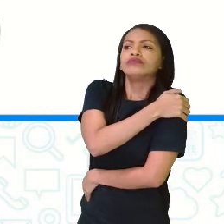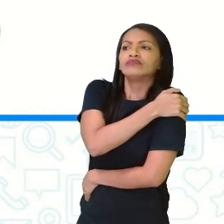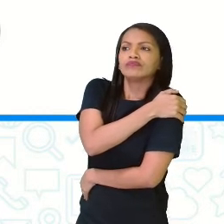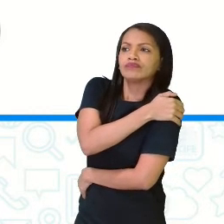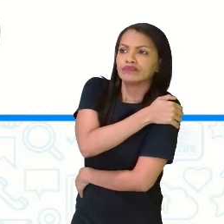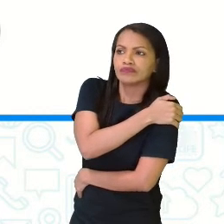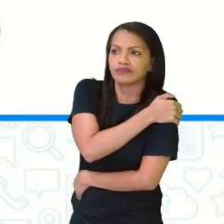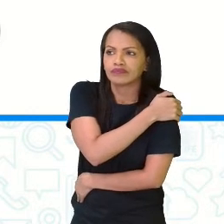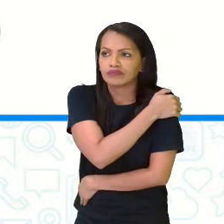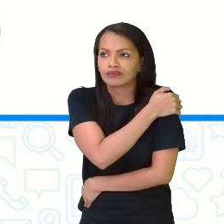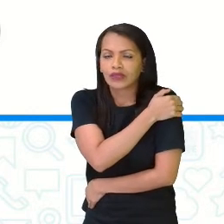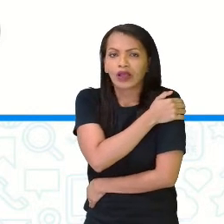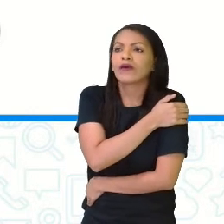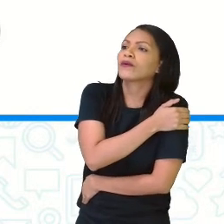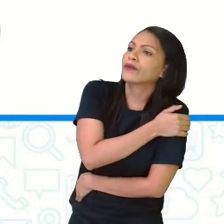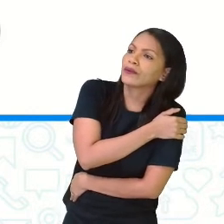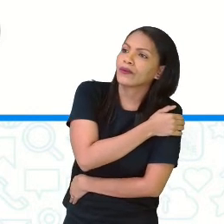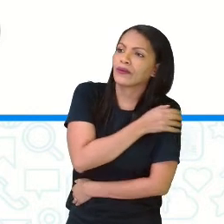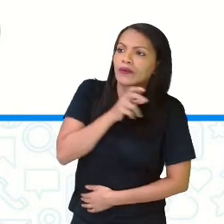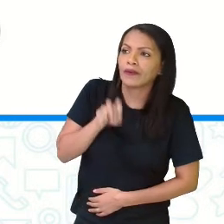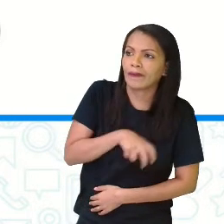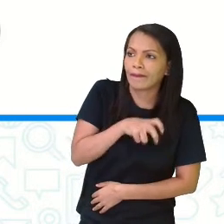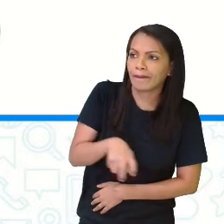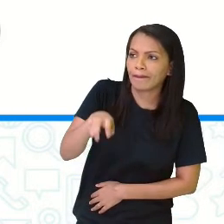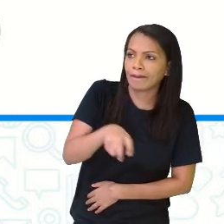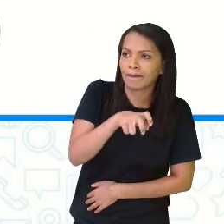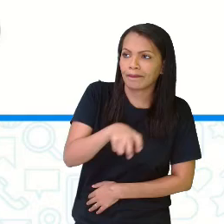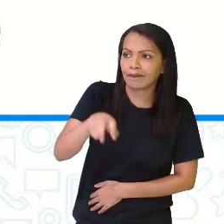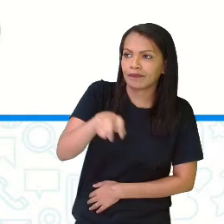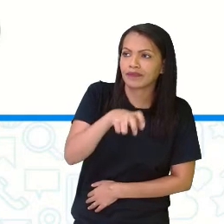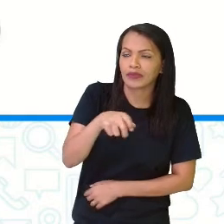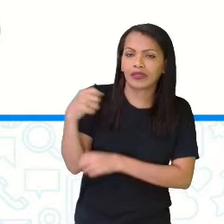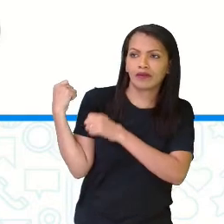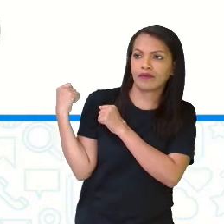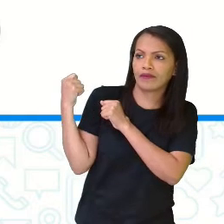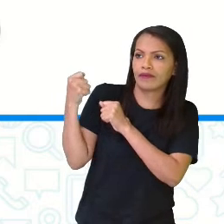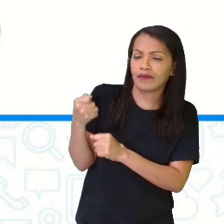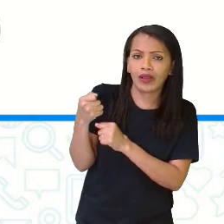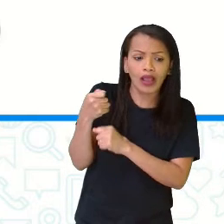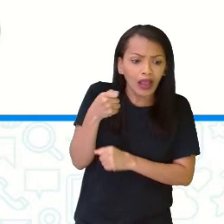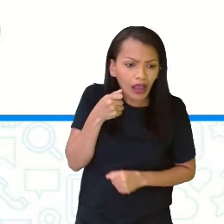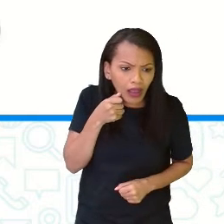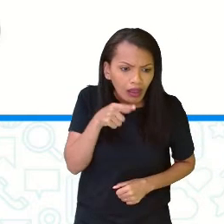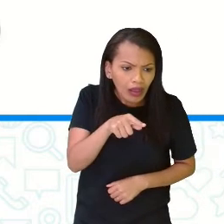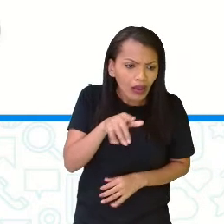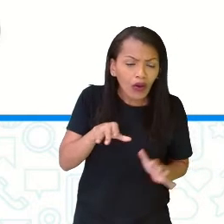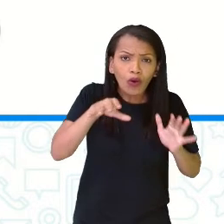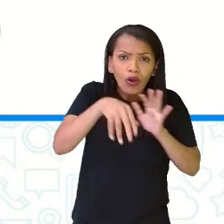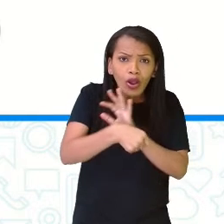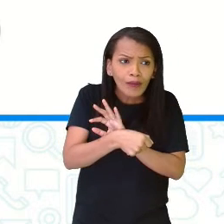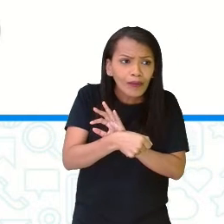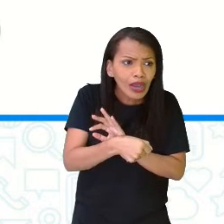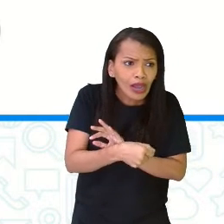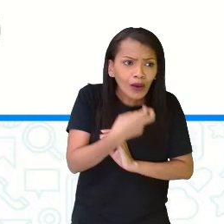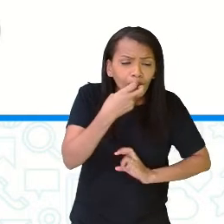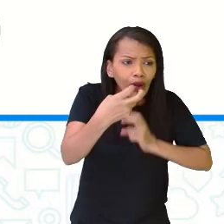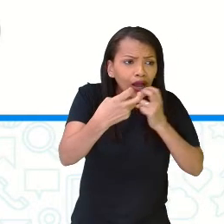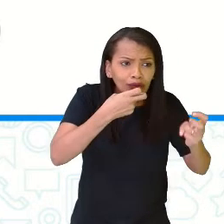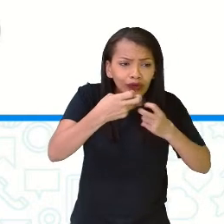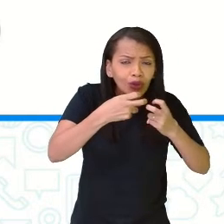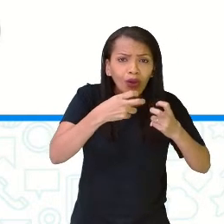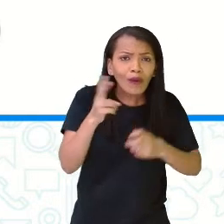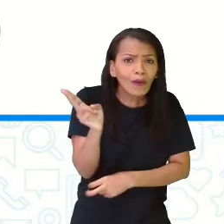regador. Entra na horta, para e grita. Coronel, roubaram! Socorro!